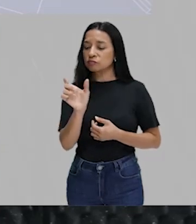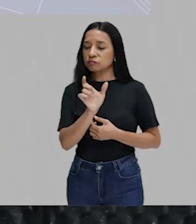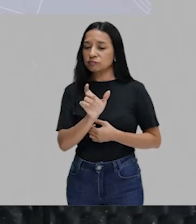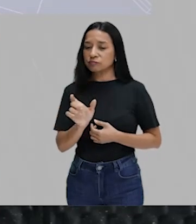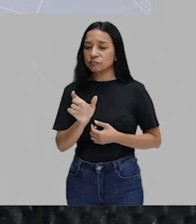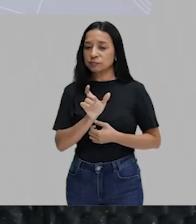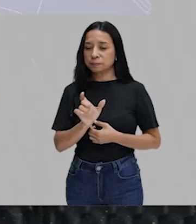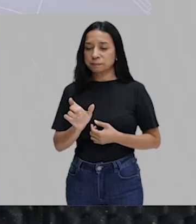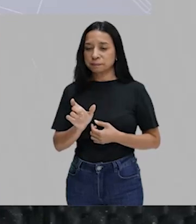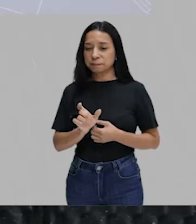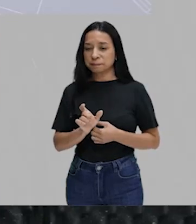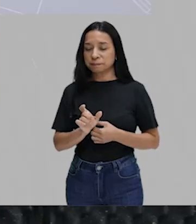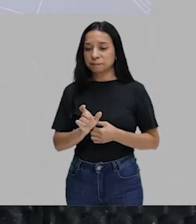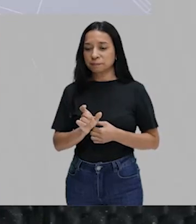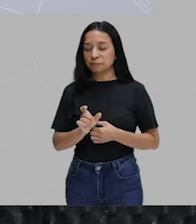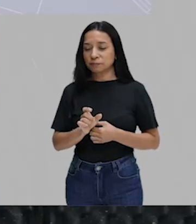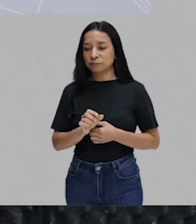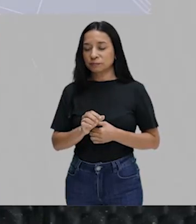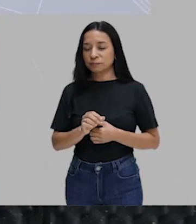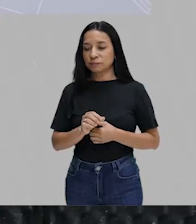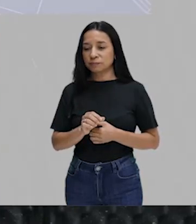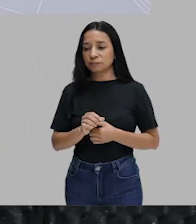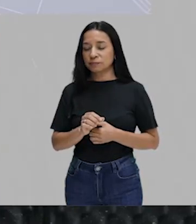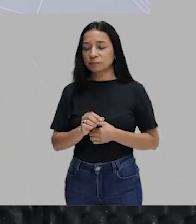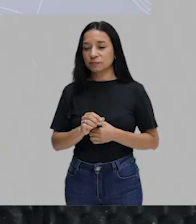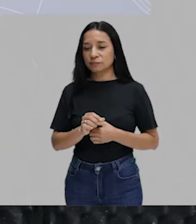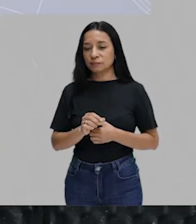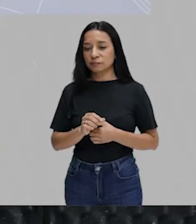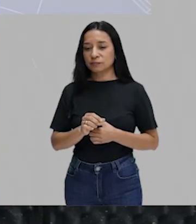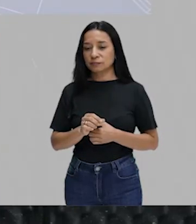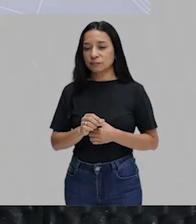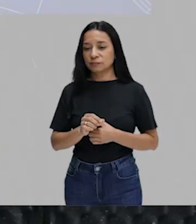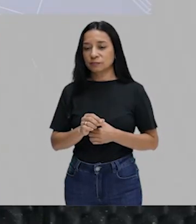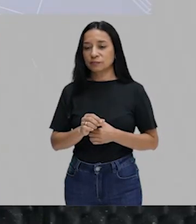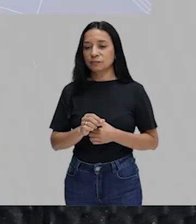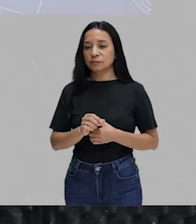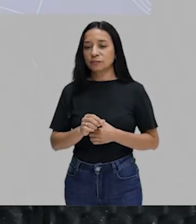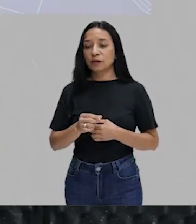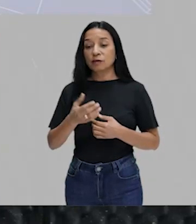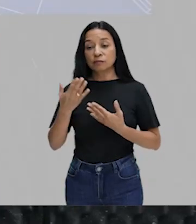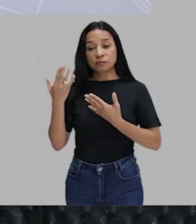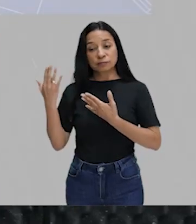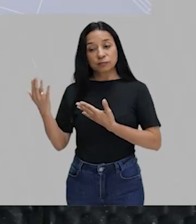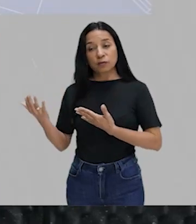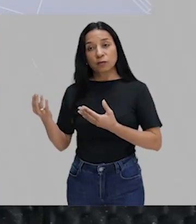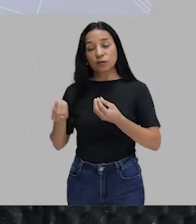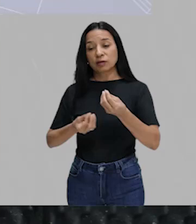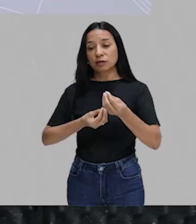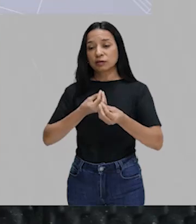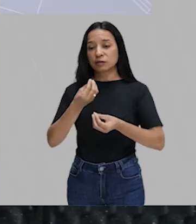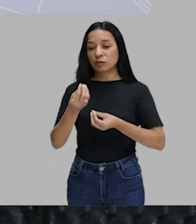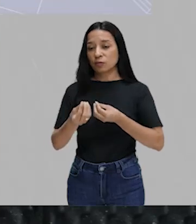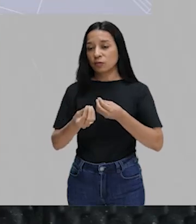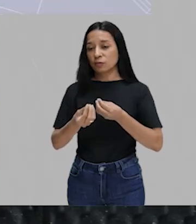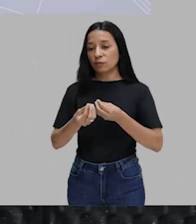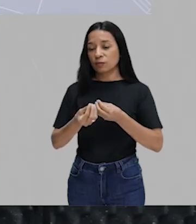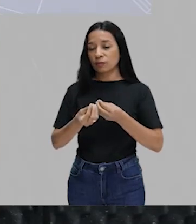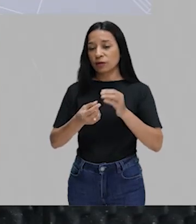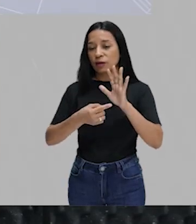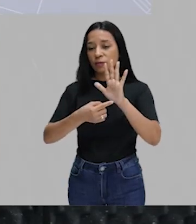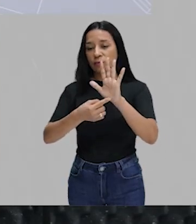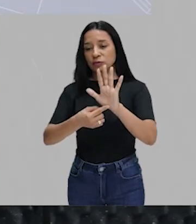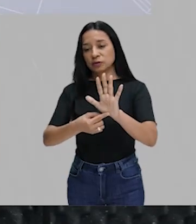lume, da noite o astro formoso. Olha aí em destaque